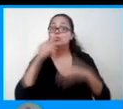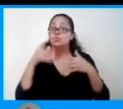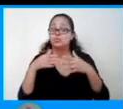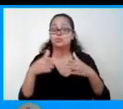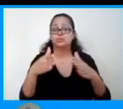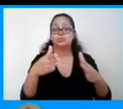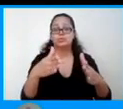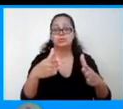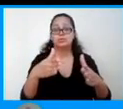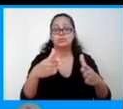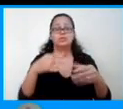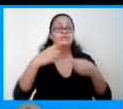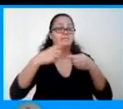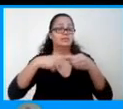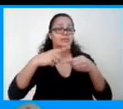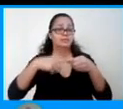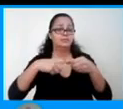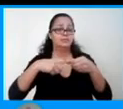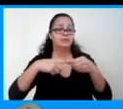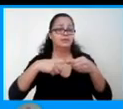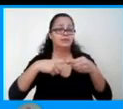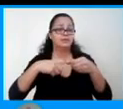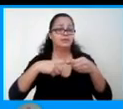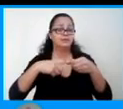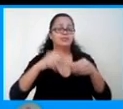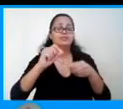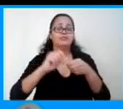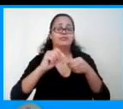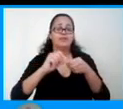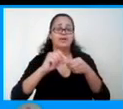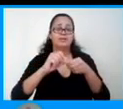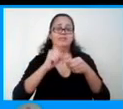nas margens dos rios nas grandes cidades, acabam causando aí as enchentes.